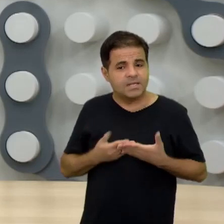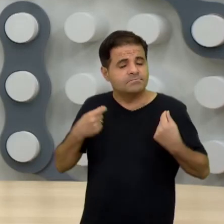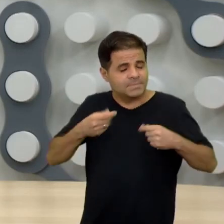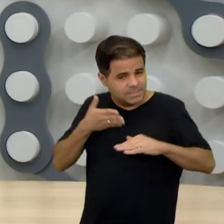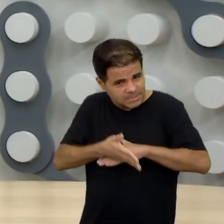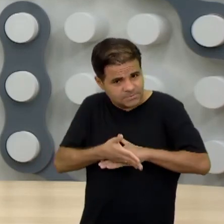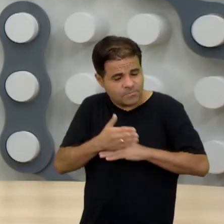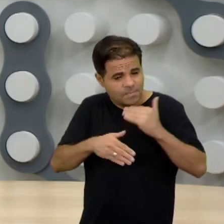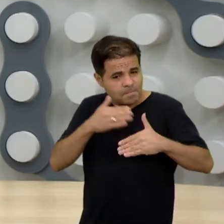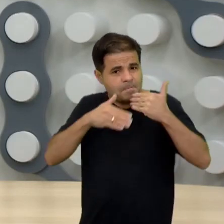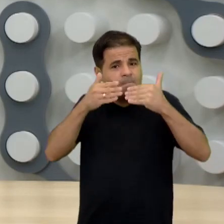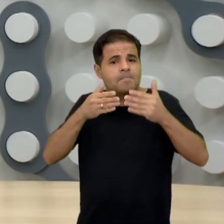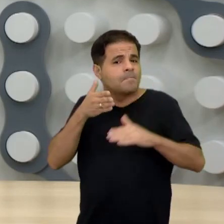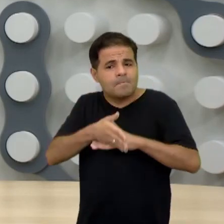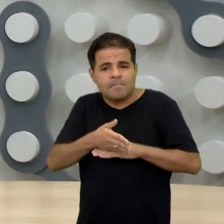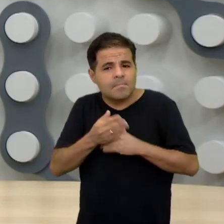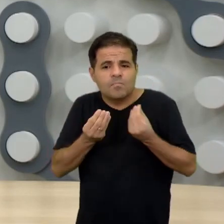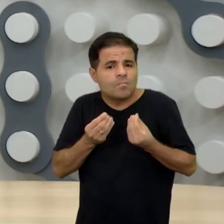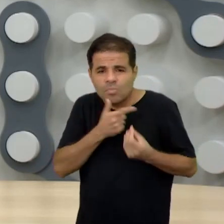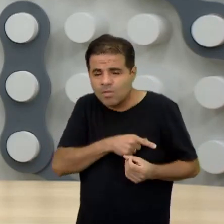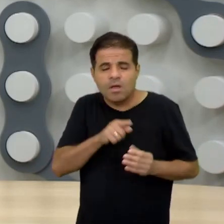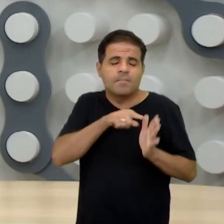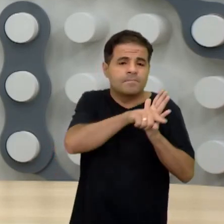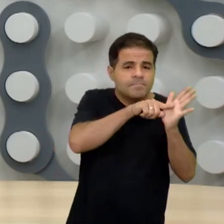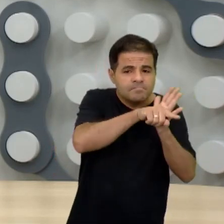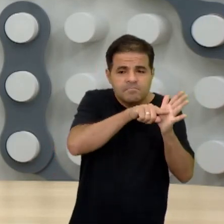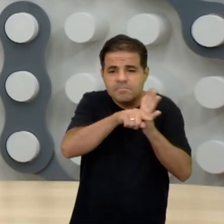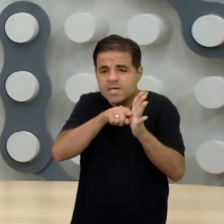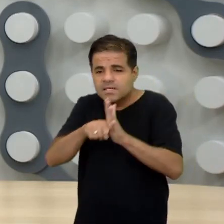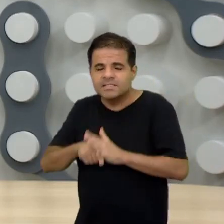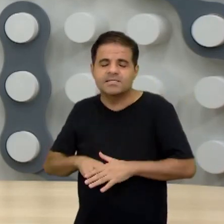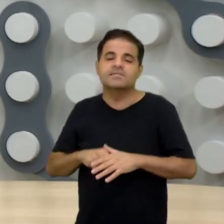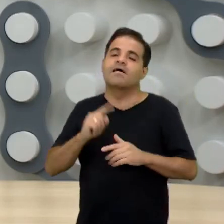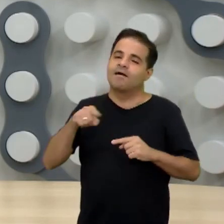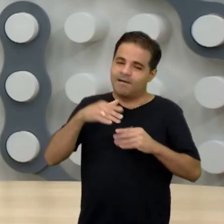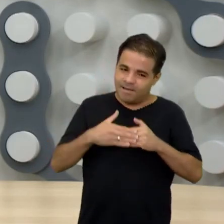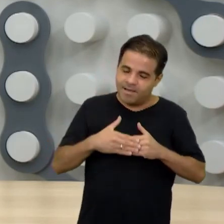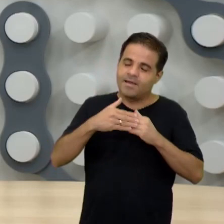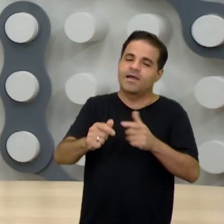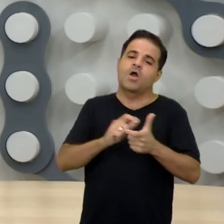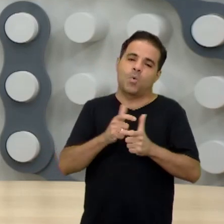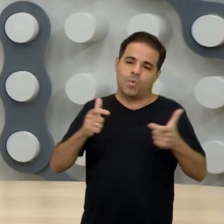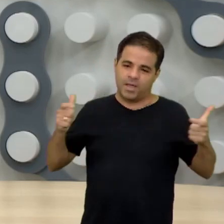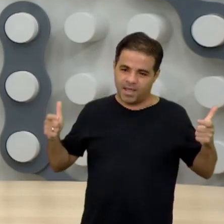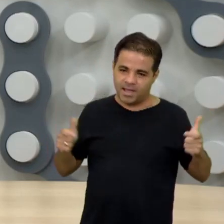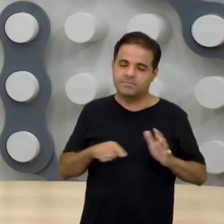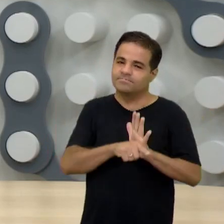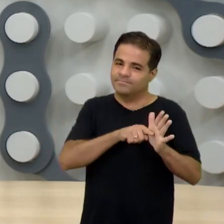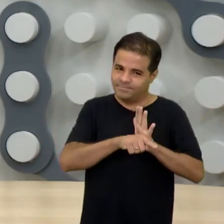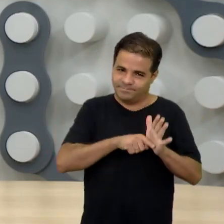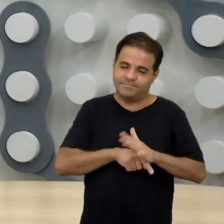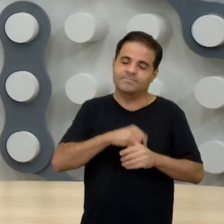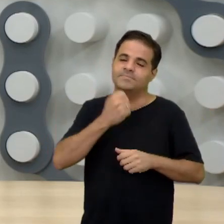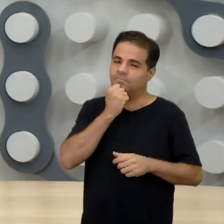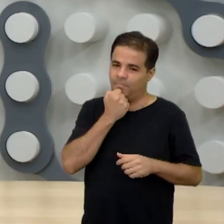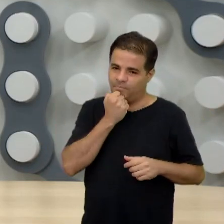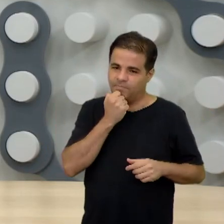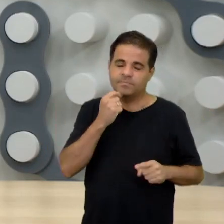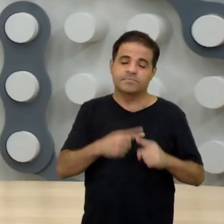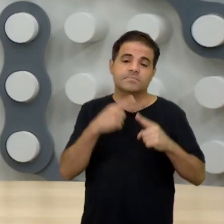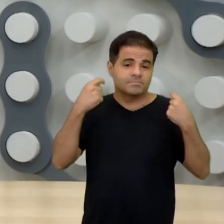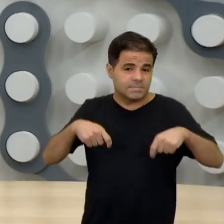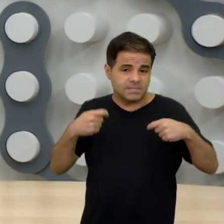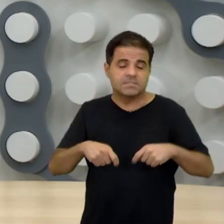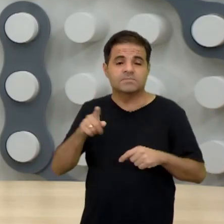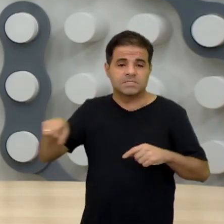envolver mais. Como é que ele se envolve? Ele vai ter que fazer pesquisas. Daí o eixo estruturante investigação científica. Porque é preciso